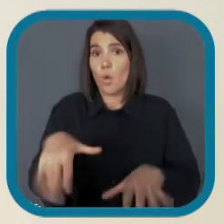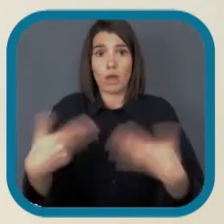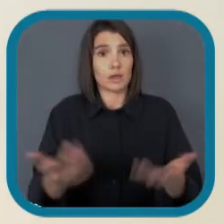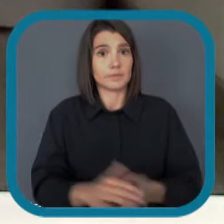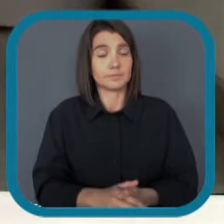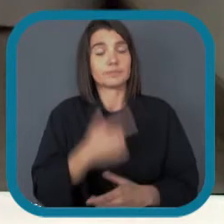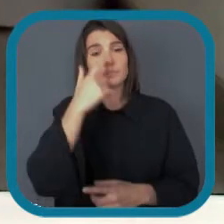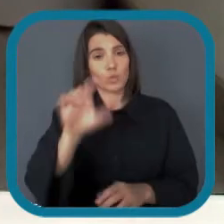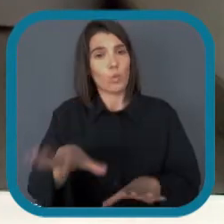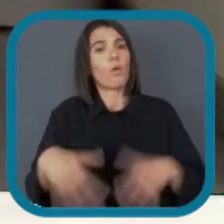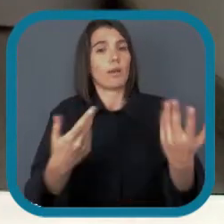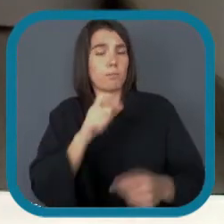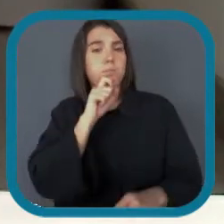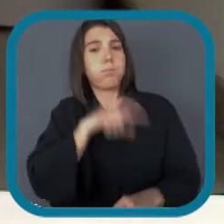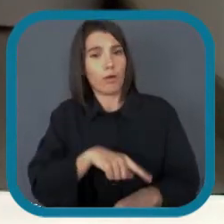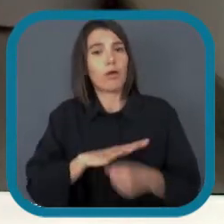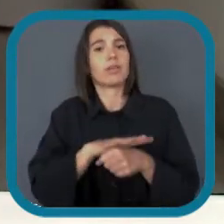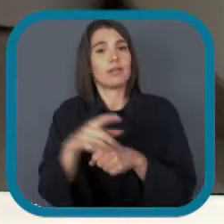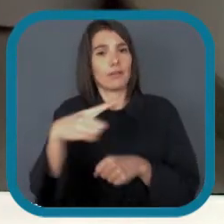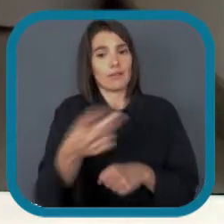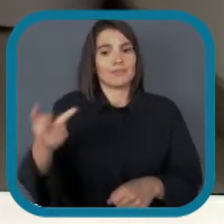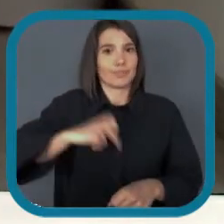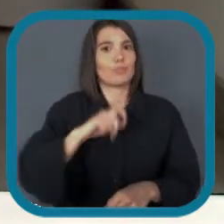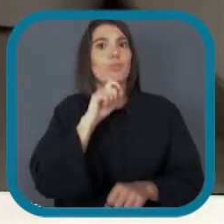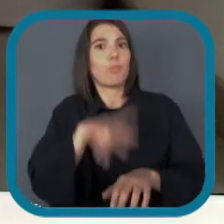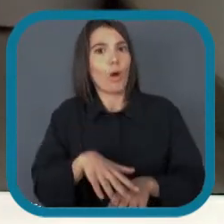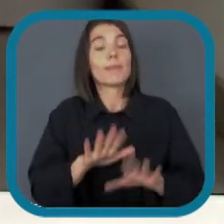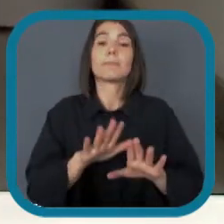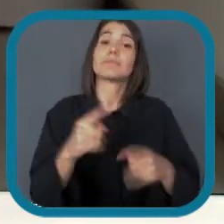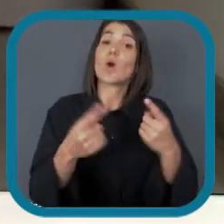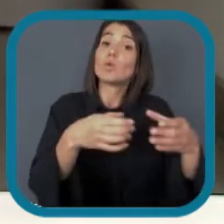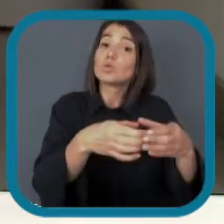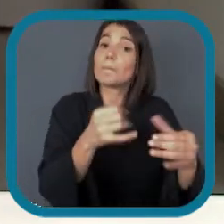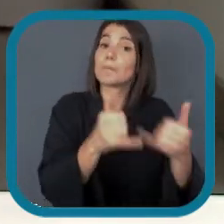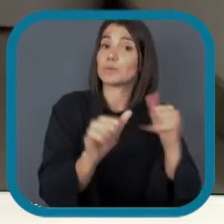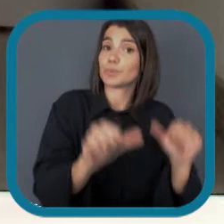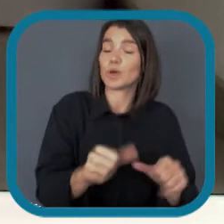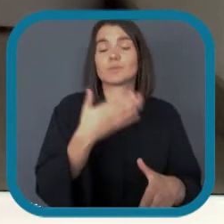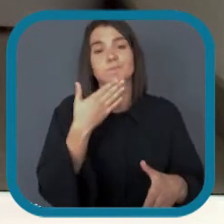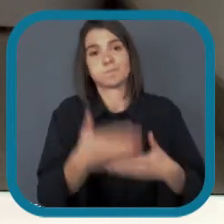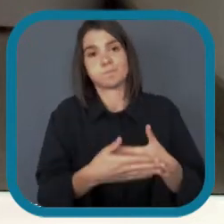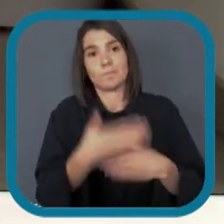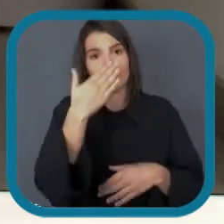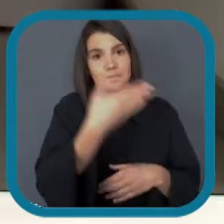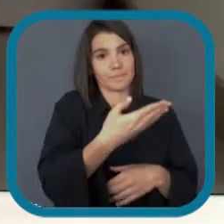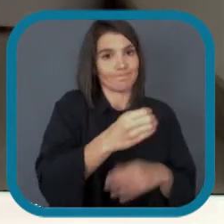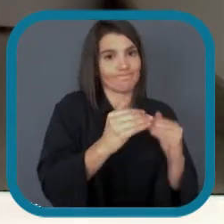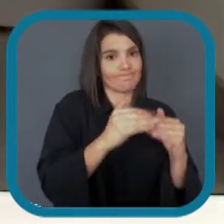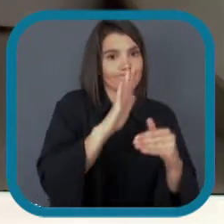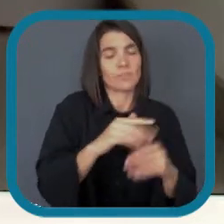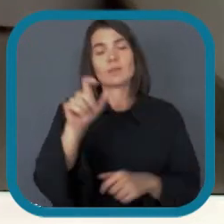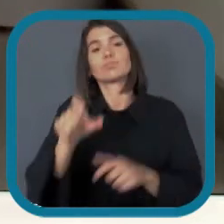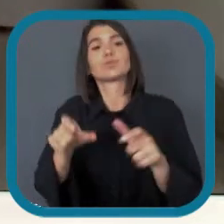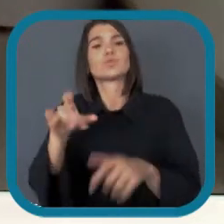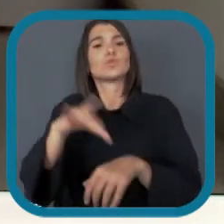um. Qualquer pessoa pode contrair a Covid-19. No entanto, há grupos de risco. Os idosos acima de 70